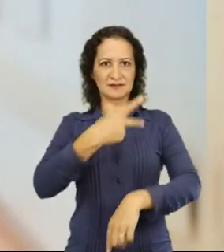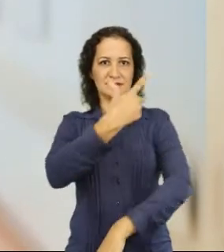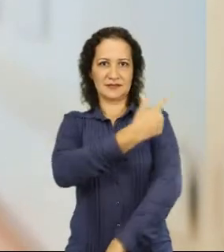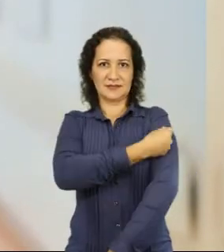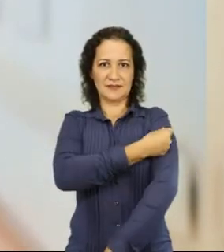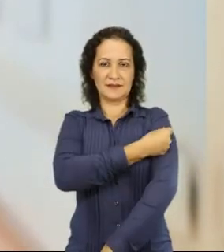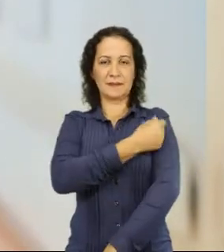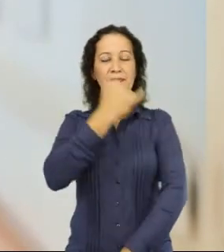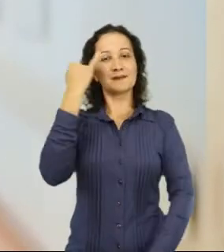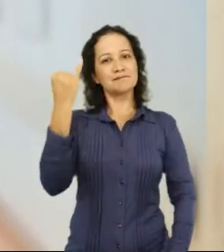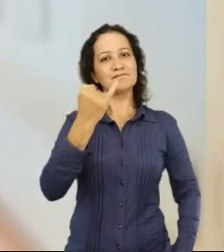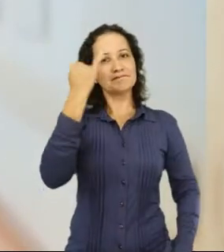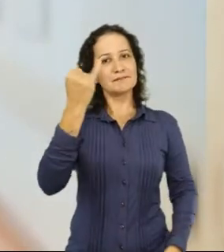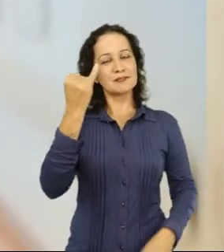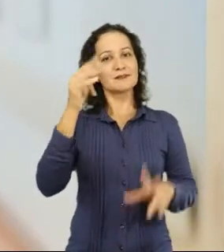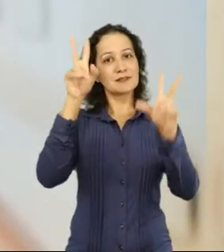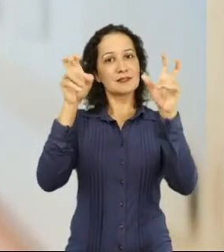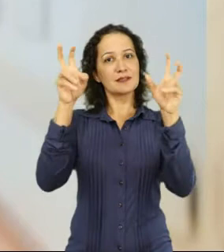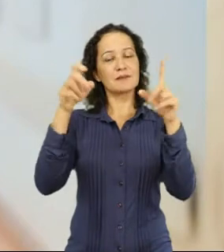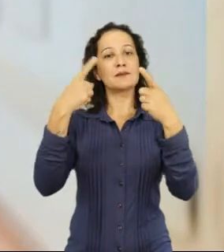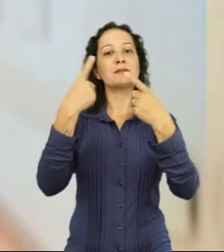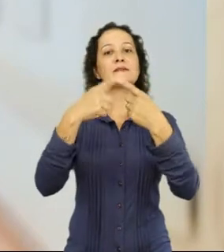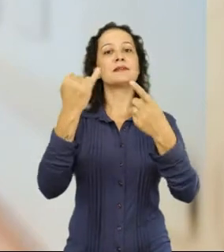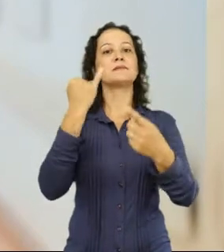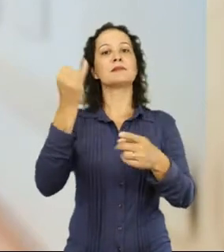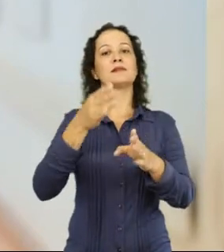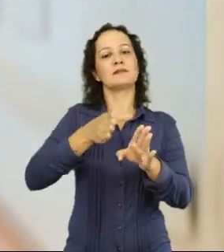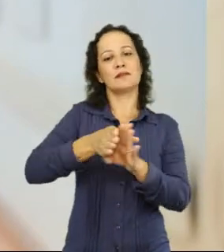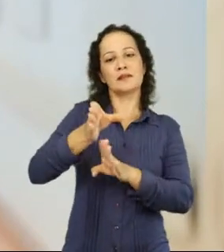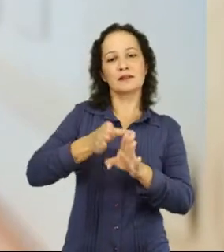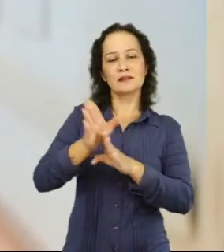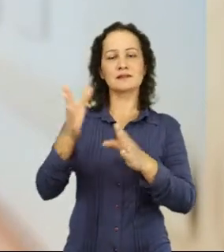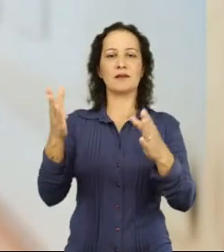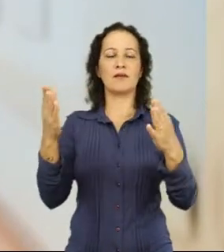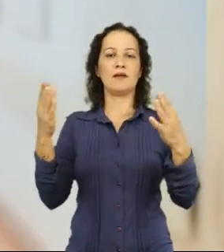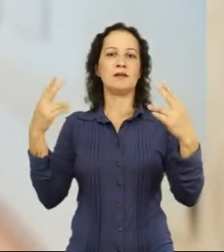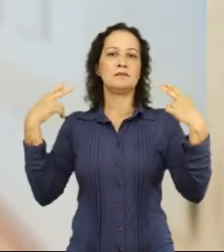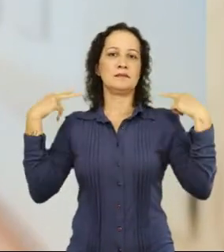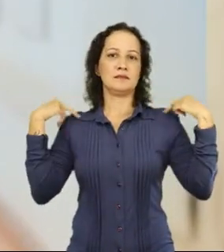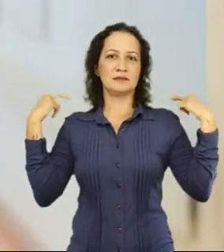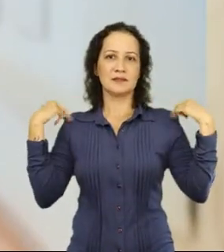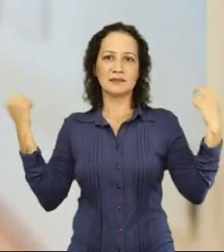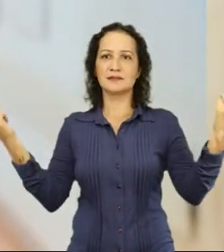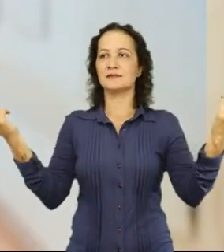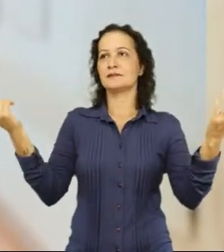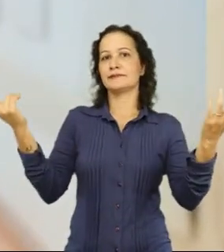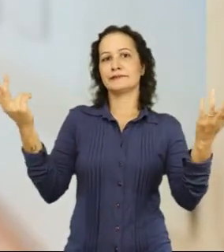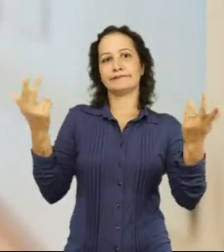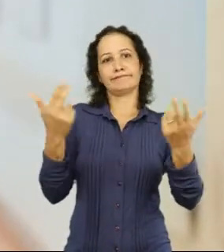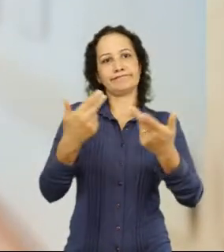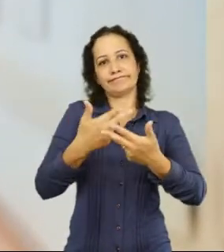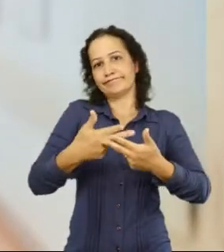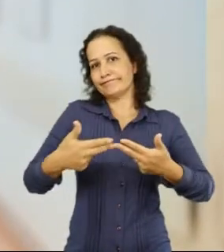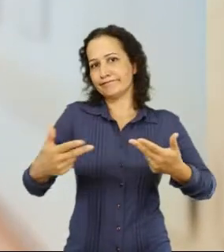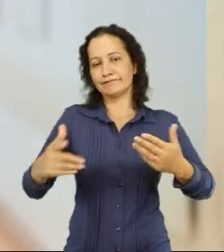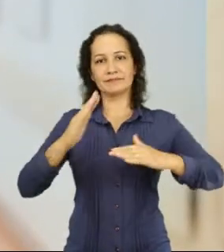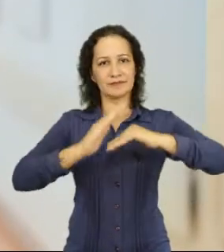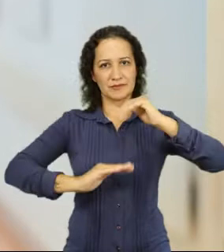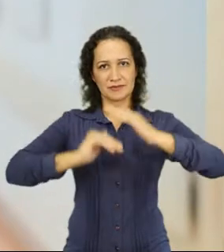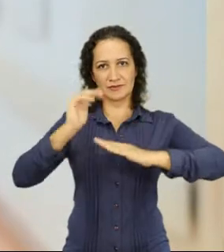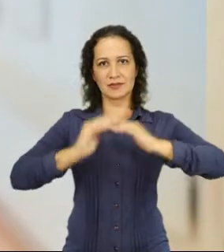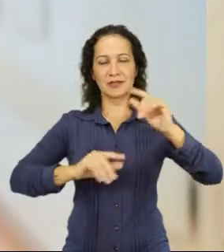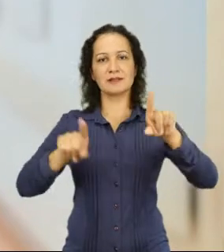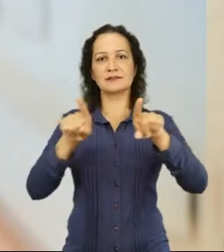orientar também algumas informações importantes para os motoristas e, porventura, em algumas situações, você